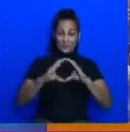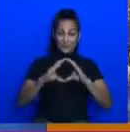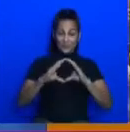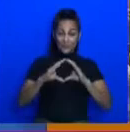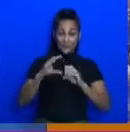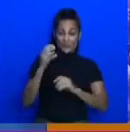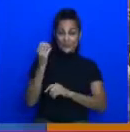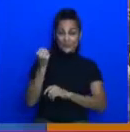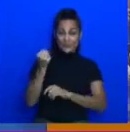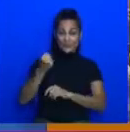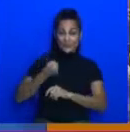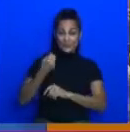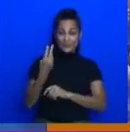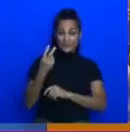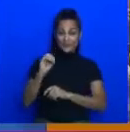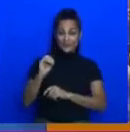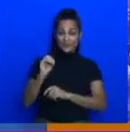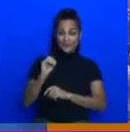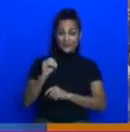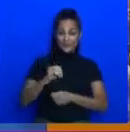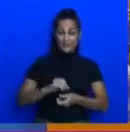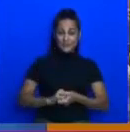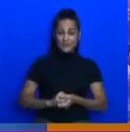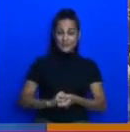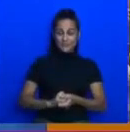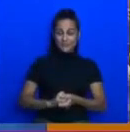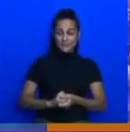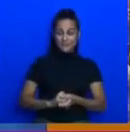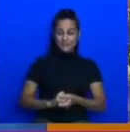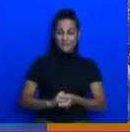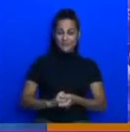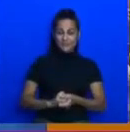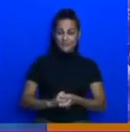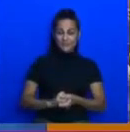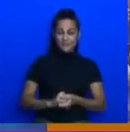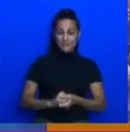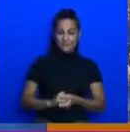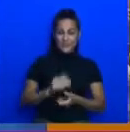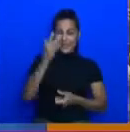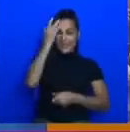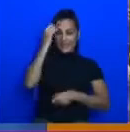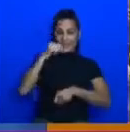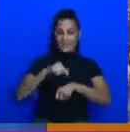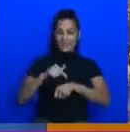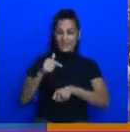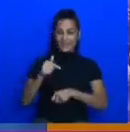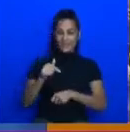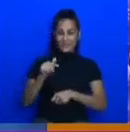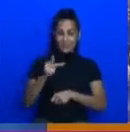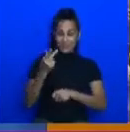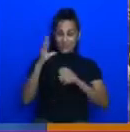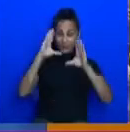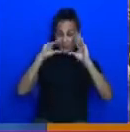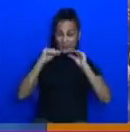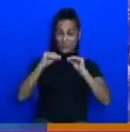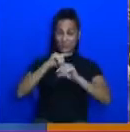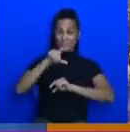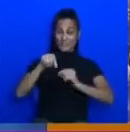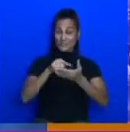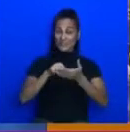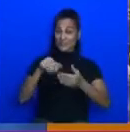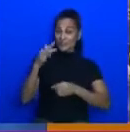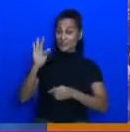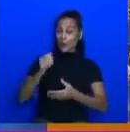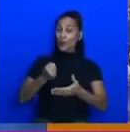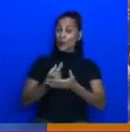Bola branca, número 20. Branca, 20. Amanhã às 19 horas, sorteio da Loteria